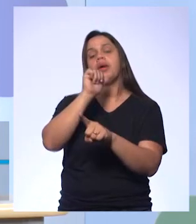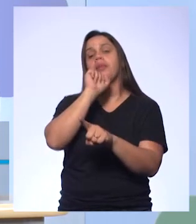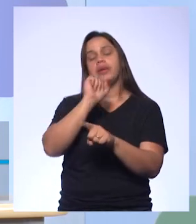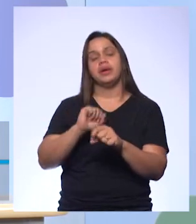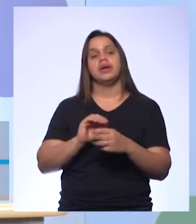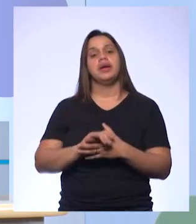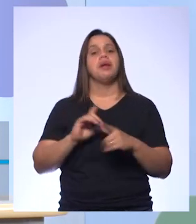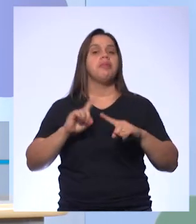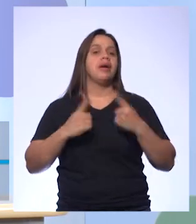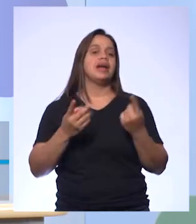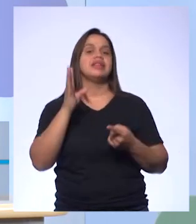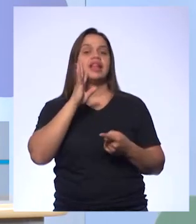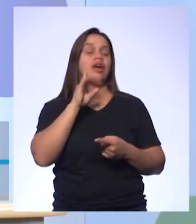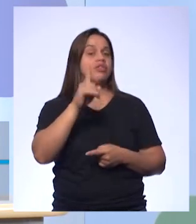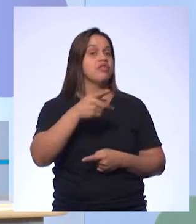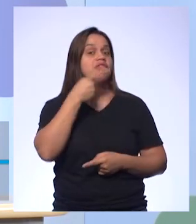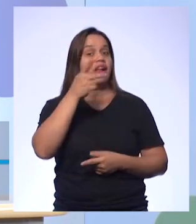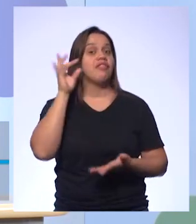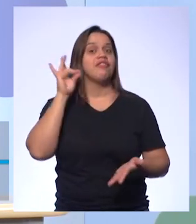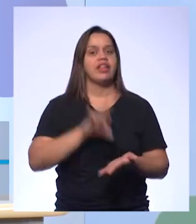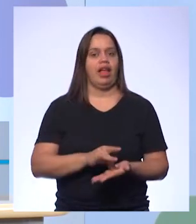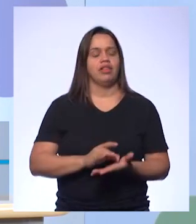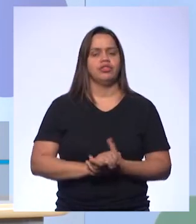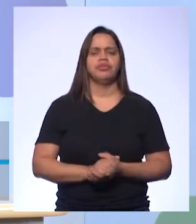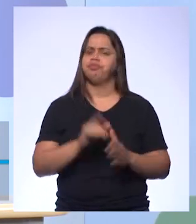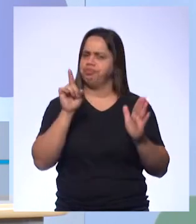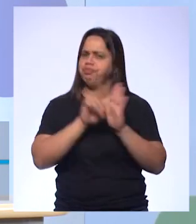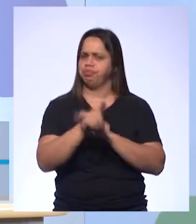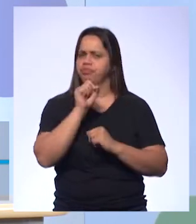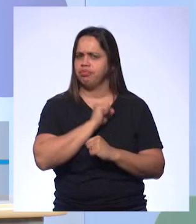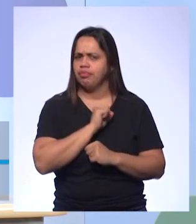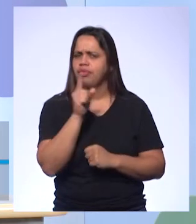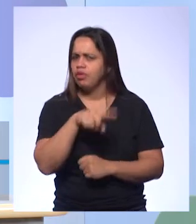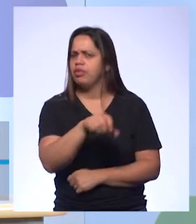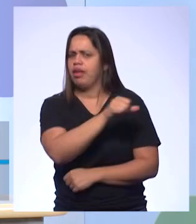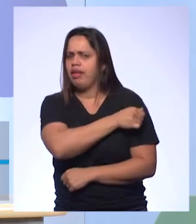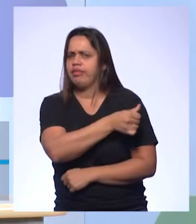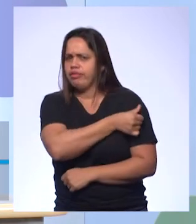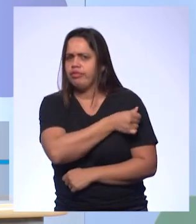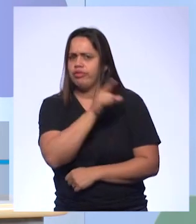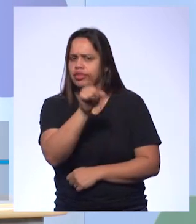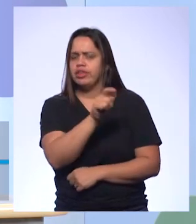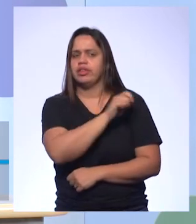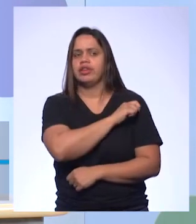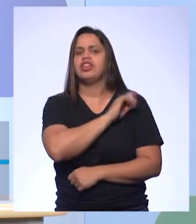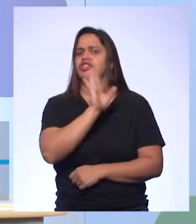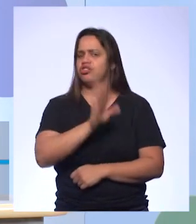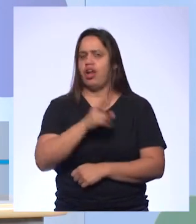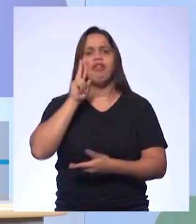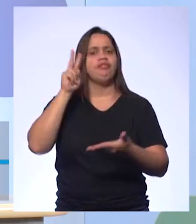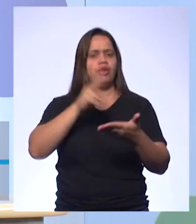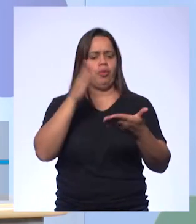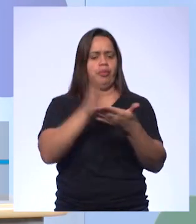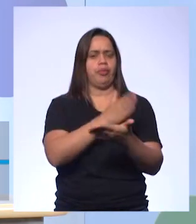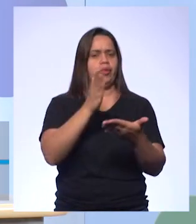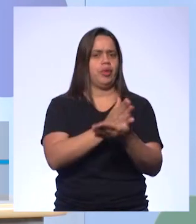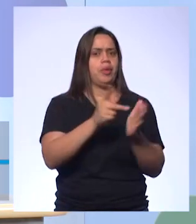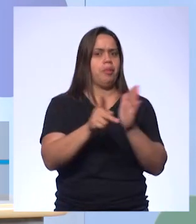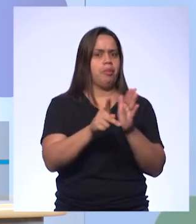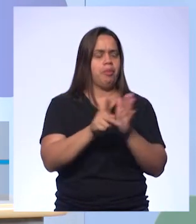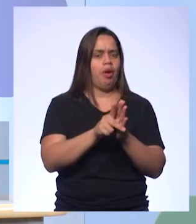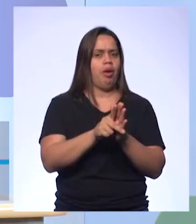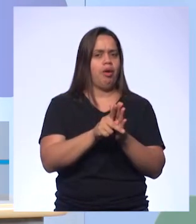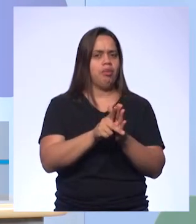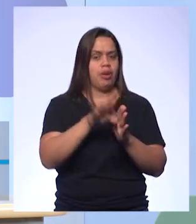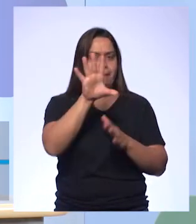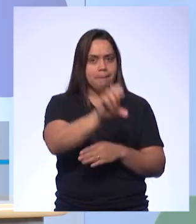vocês fossem sinceros. Algum aluno do 6º ano já mexeu numa enciclopédia? Vocês já pegaram